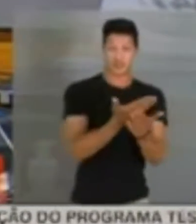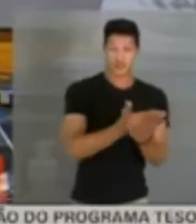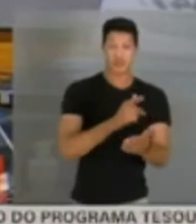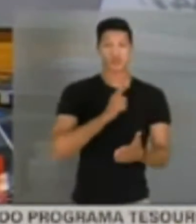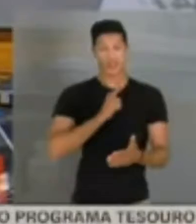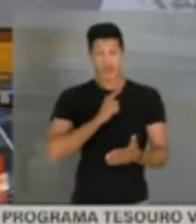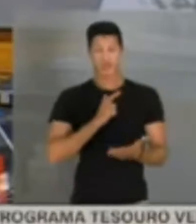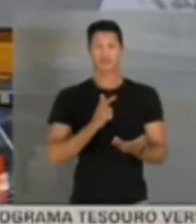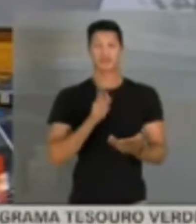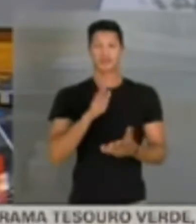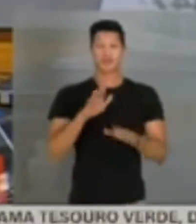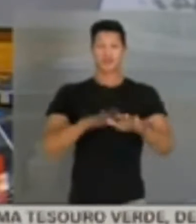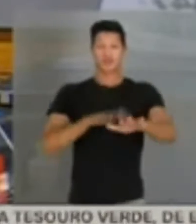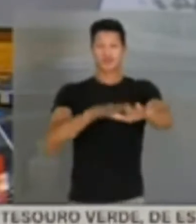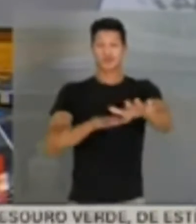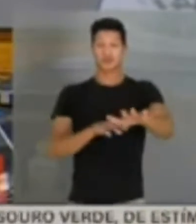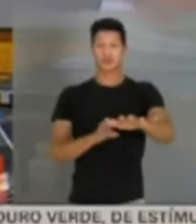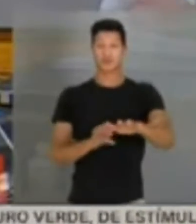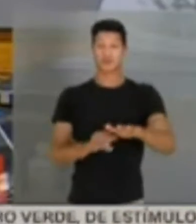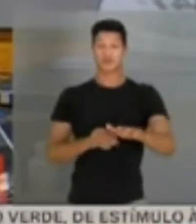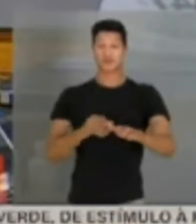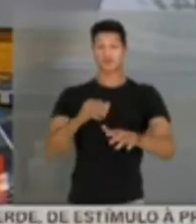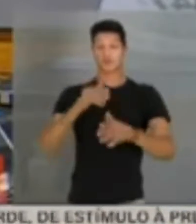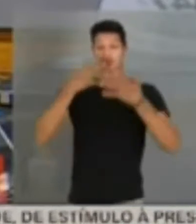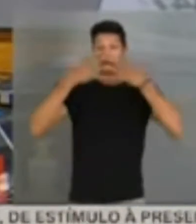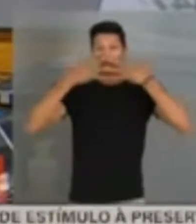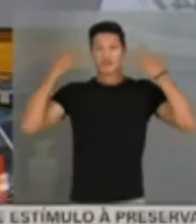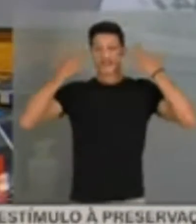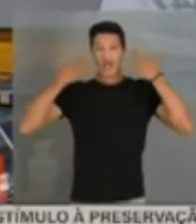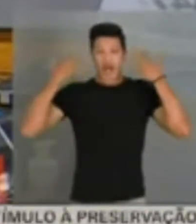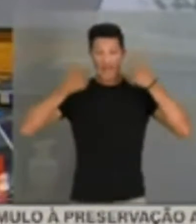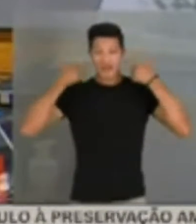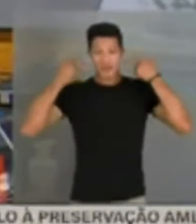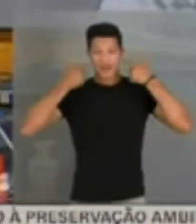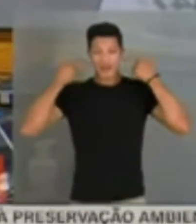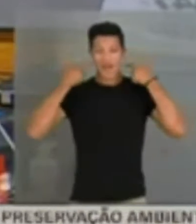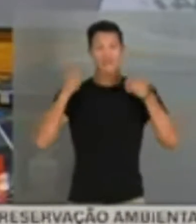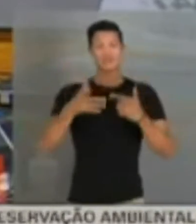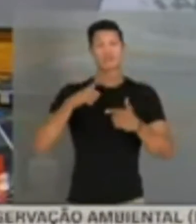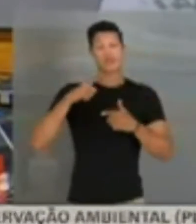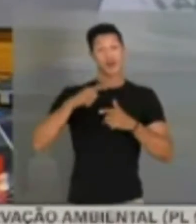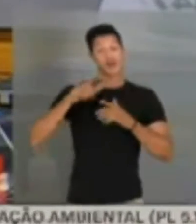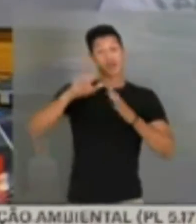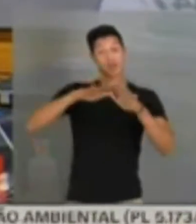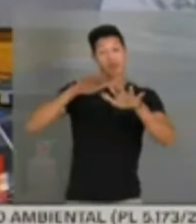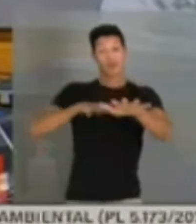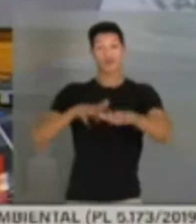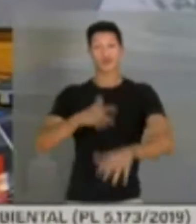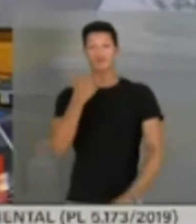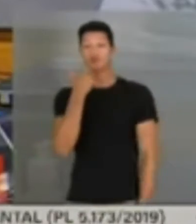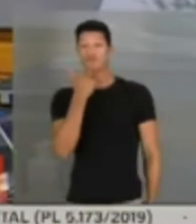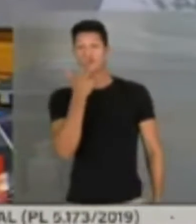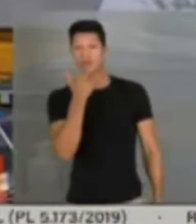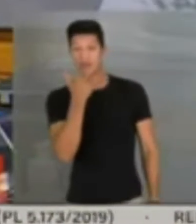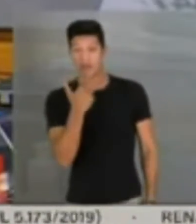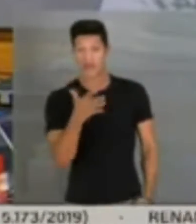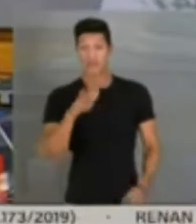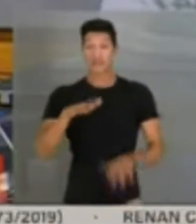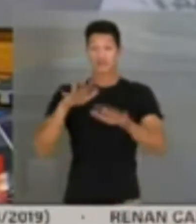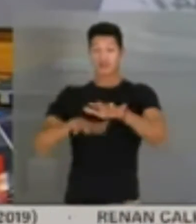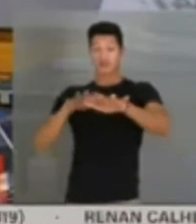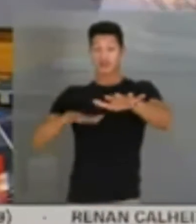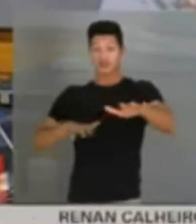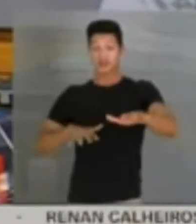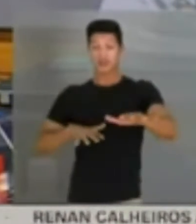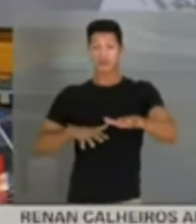e ainda temos. Já tivemos manifestações dos cara pintadas. Já tivemos manifestação vermelha. Já